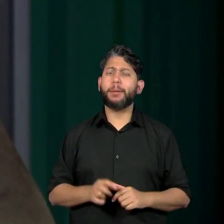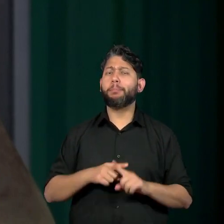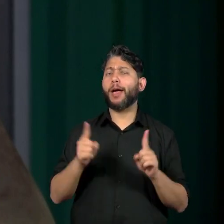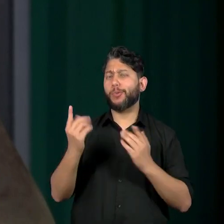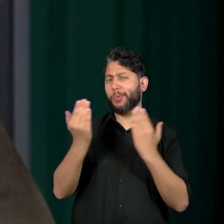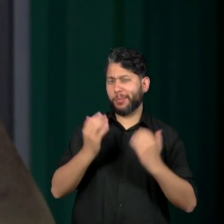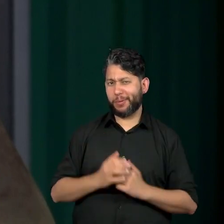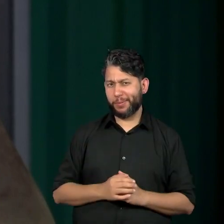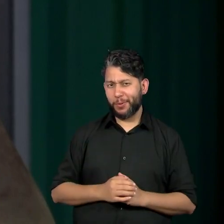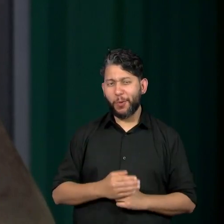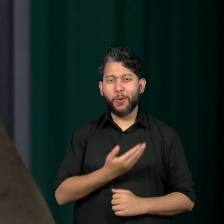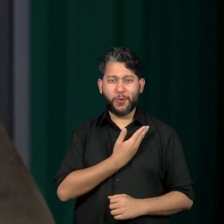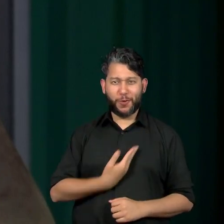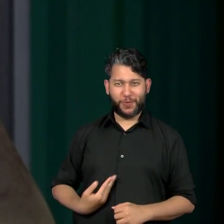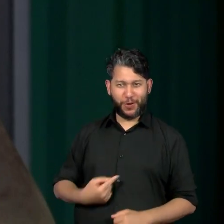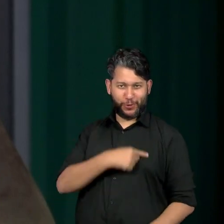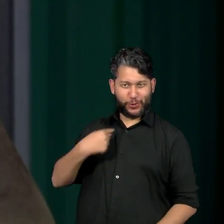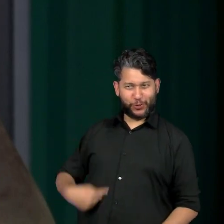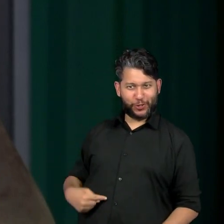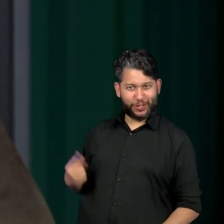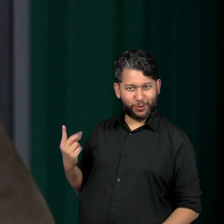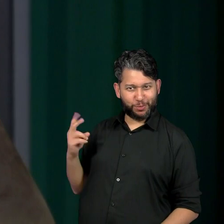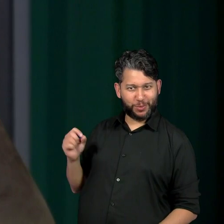exemplo, em 2017, investiu